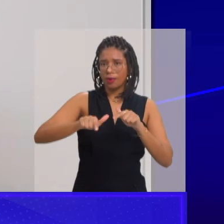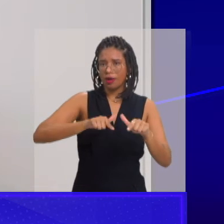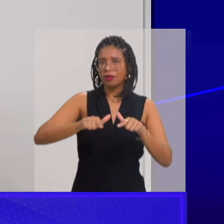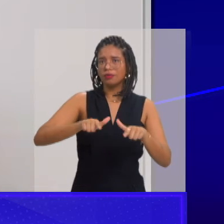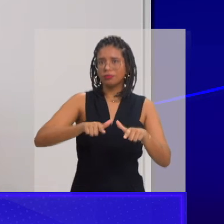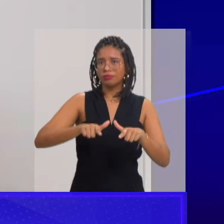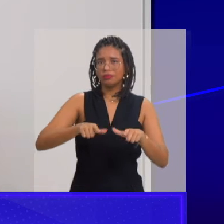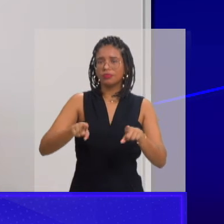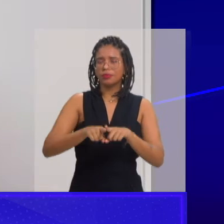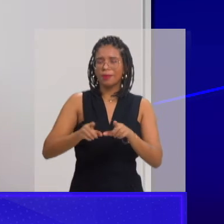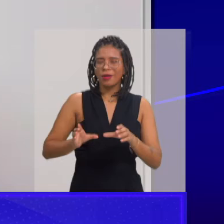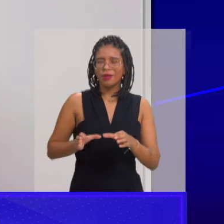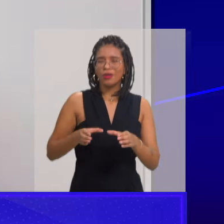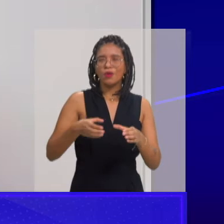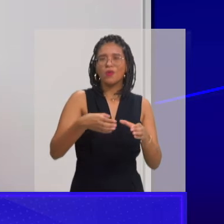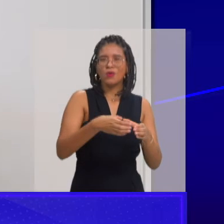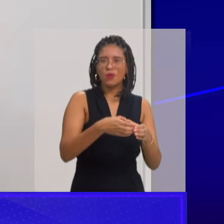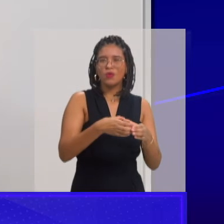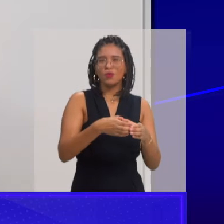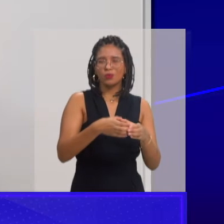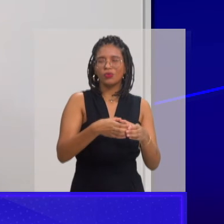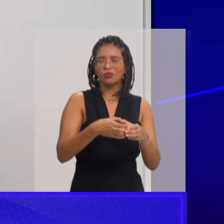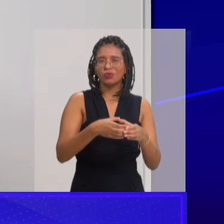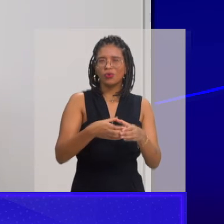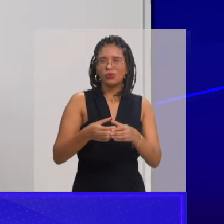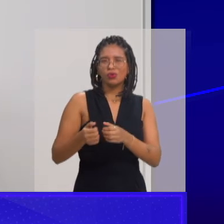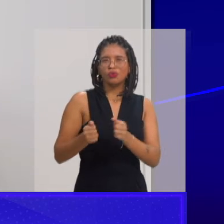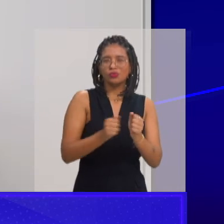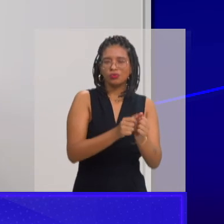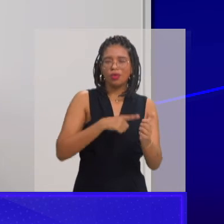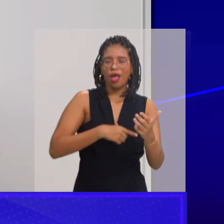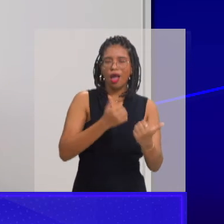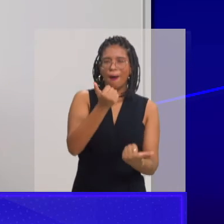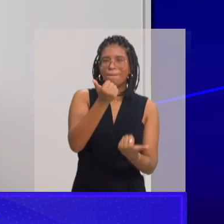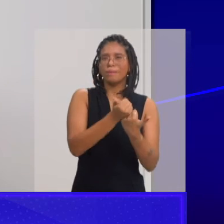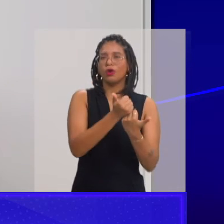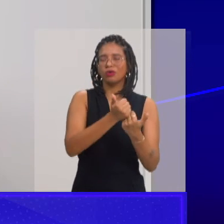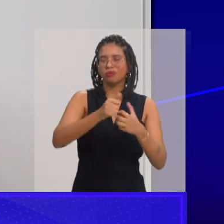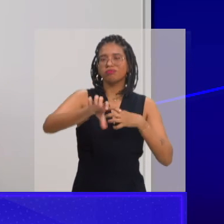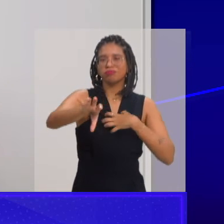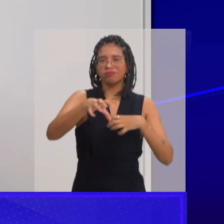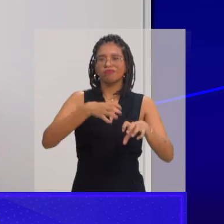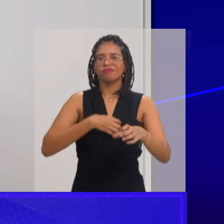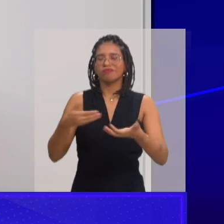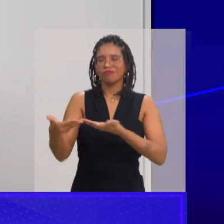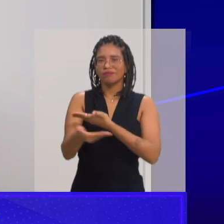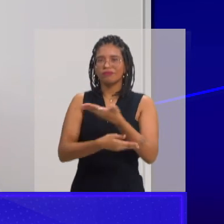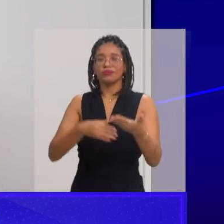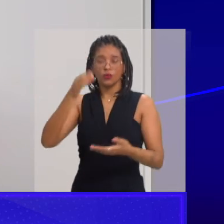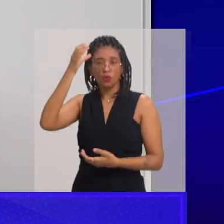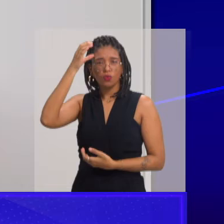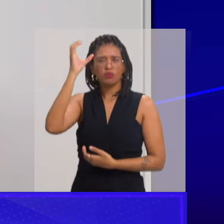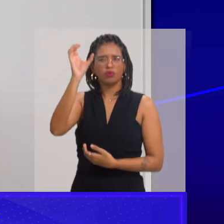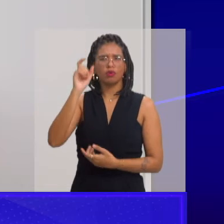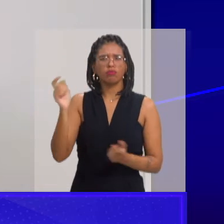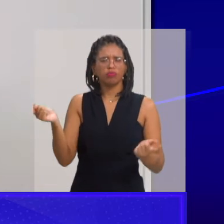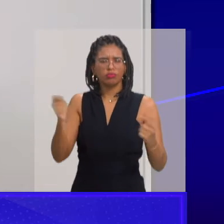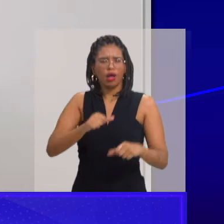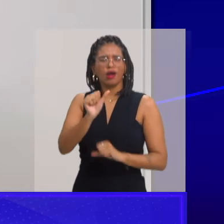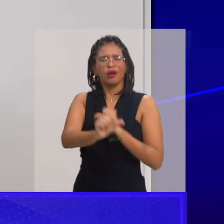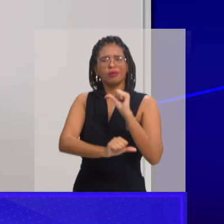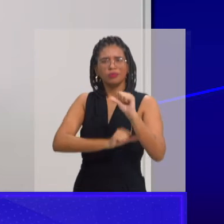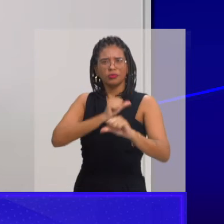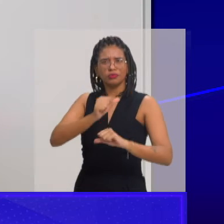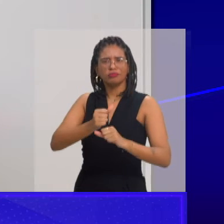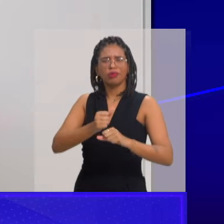onde eu trabalho, é o lugar onde eu trabalho, que é coletivamente, através de uma rede de apoio afetivo e cultural, eu acho